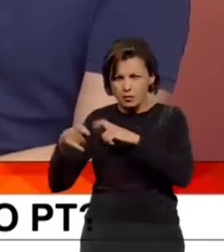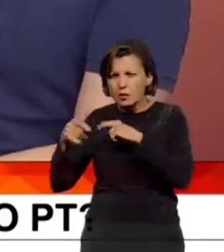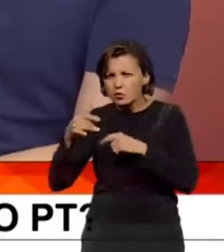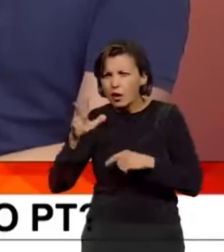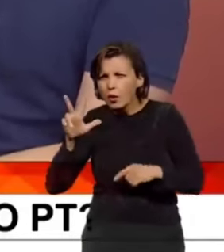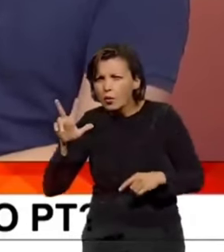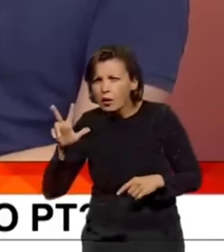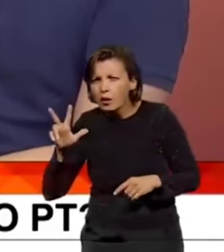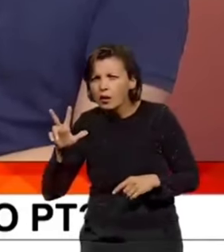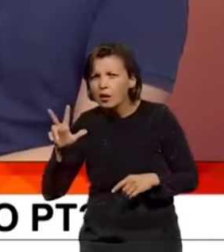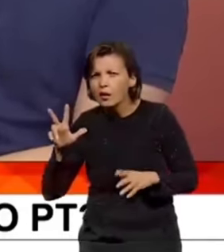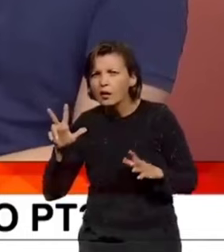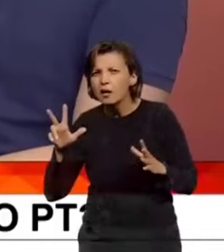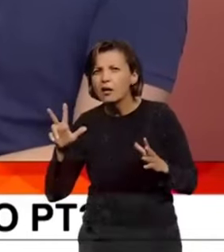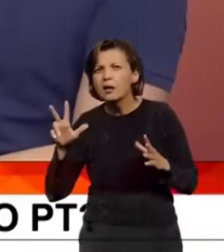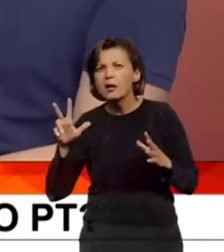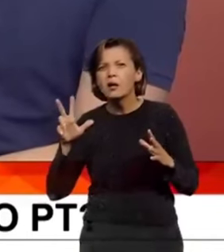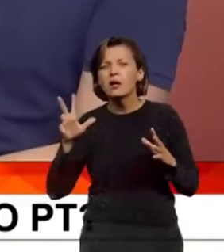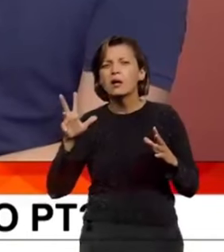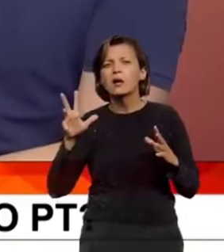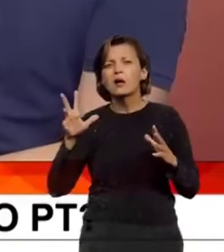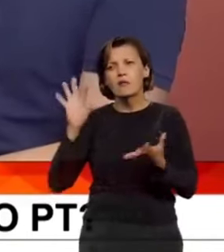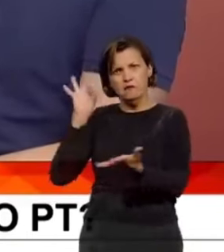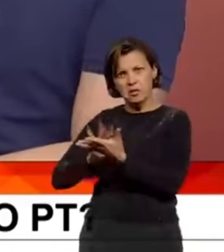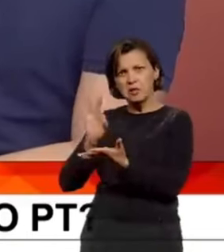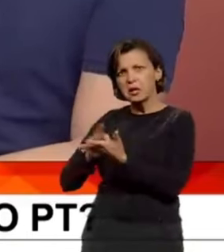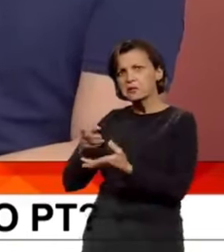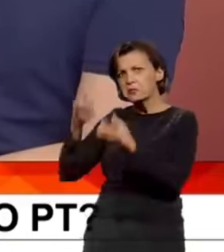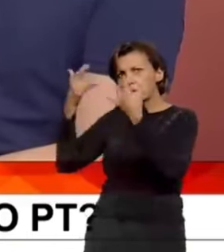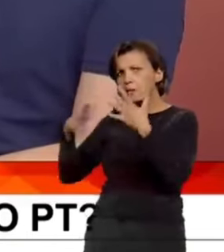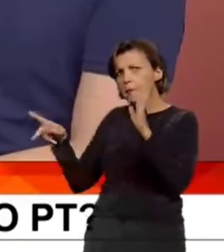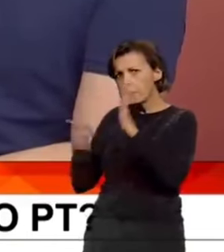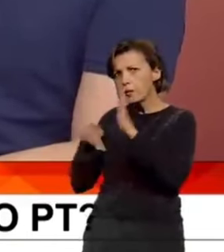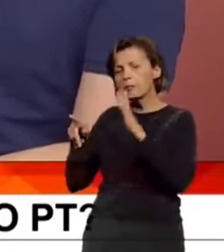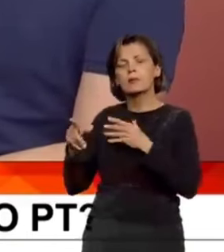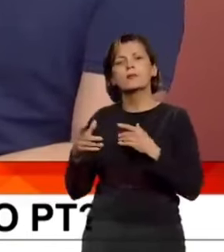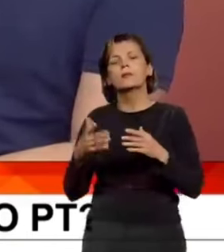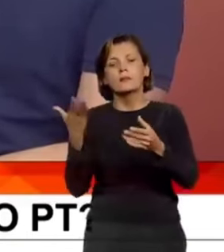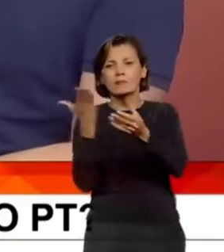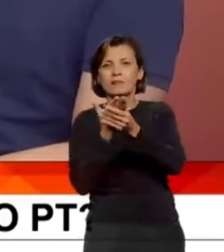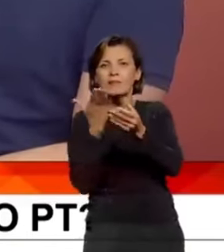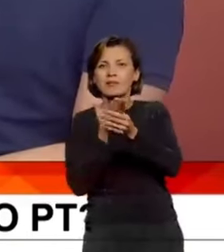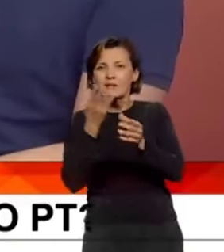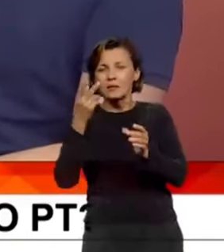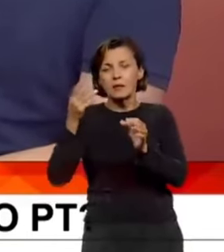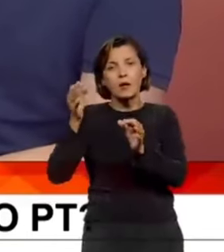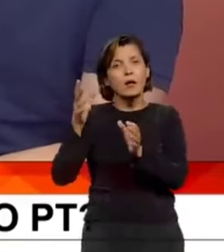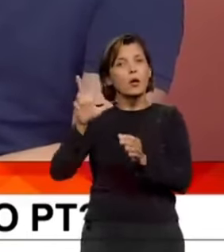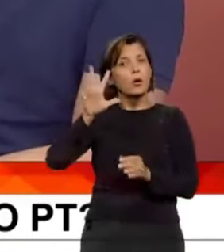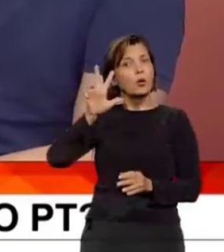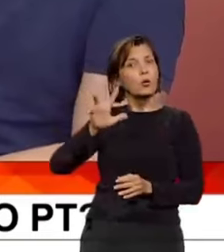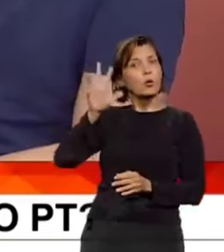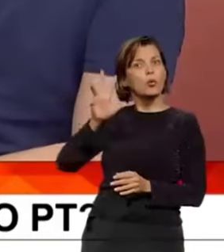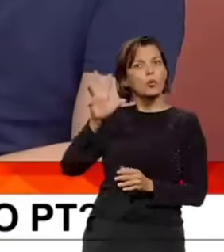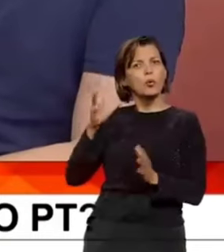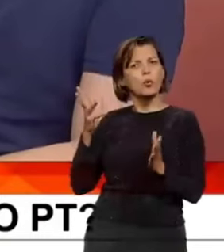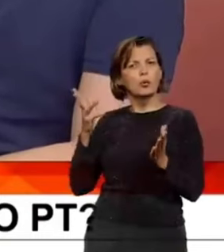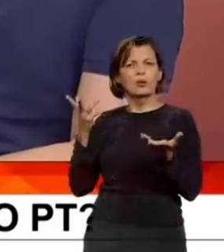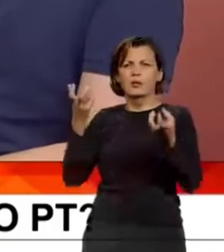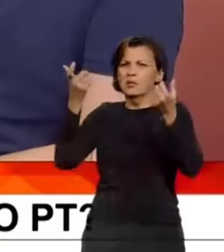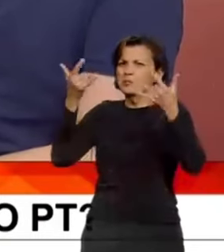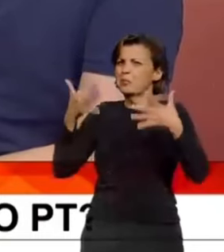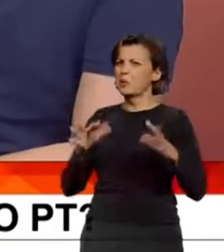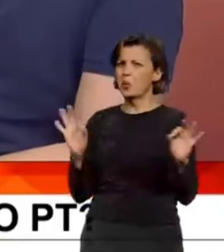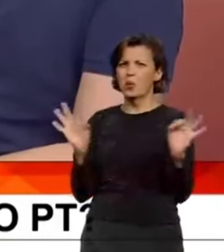diferente adolo Então você tá sumida e aí o primeiro coletivo e uma falando a verdade a sentença do luga a sentença do Lula não